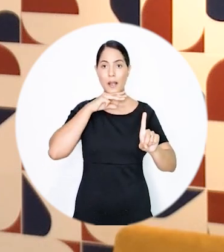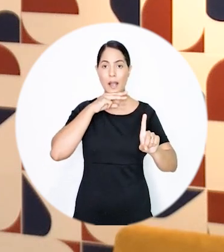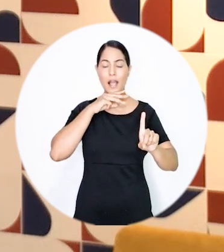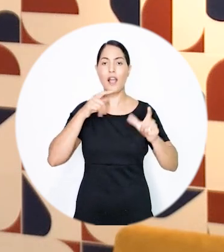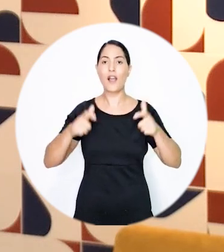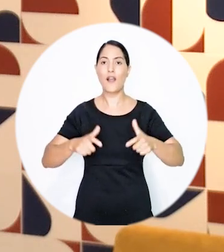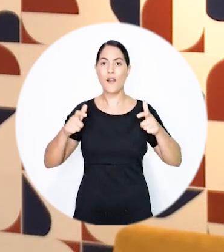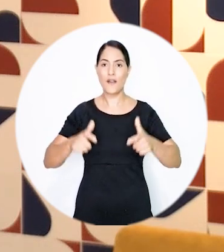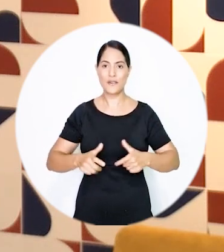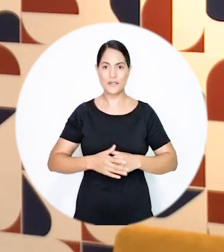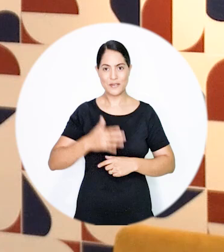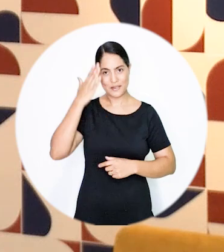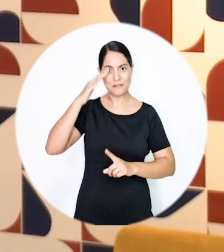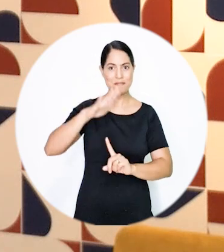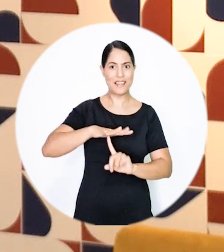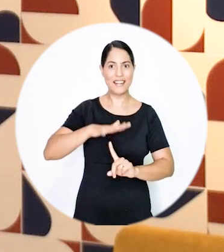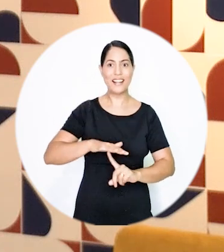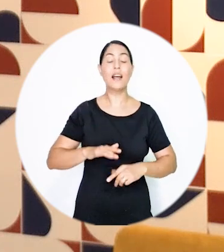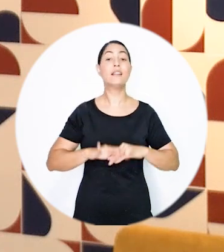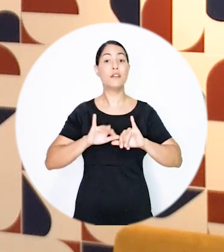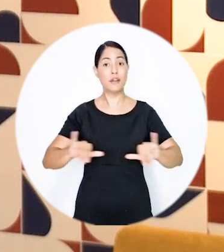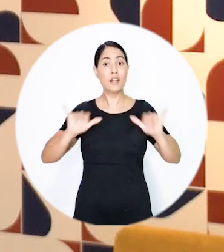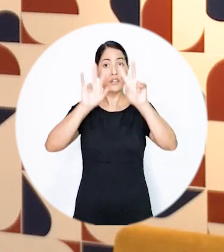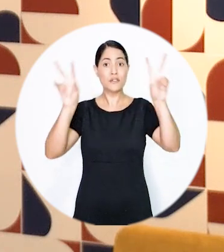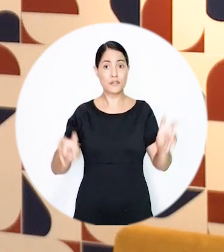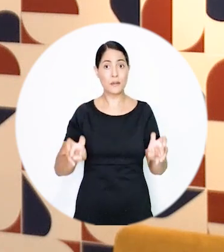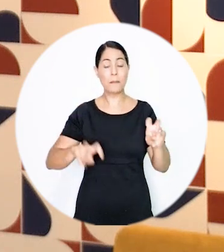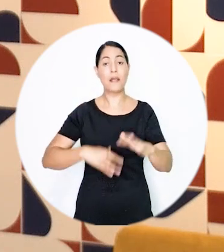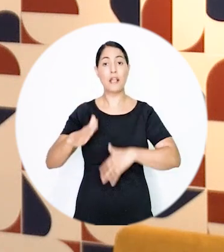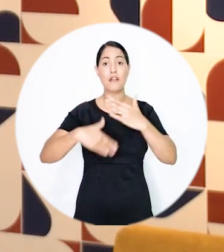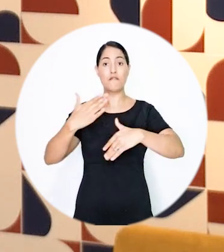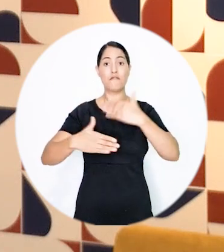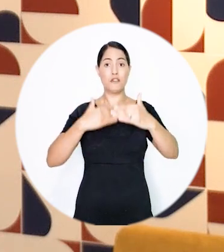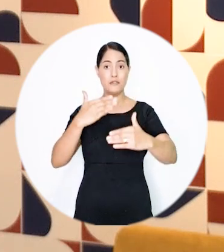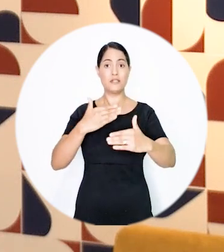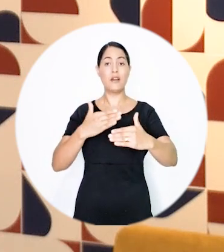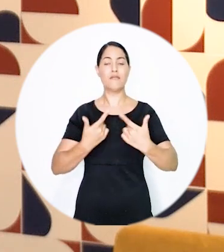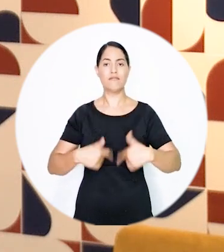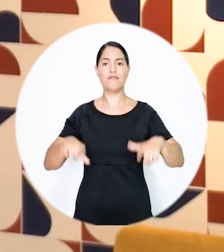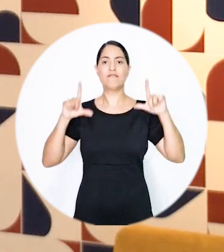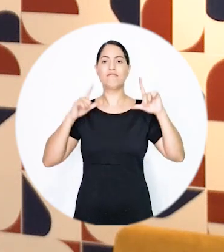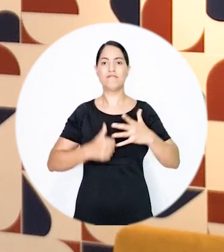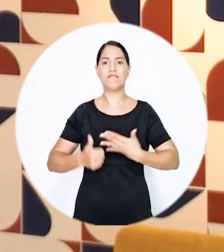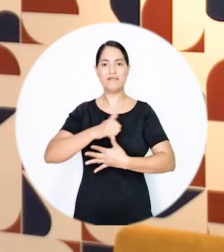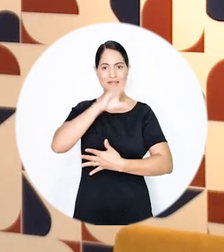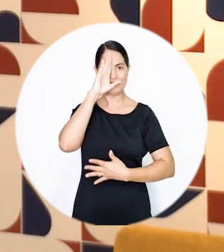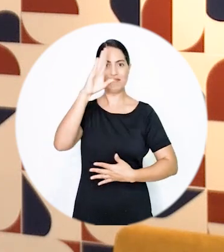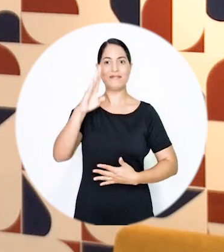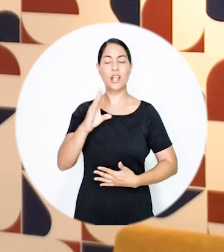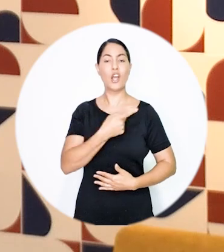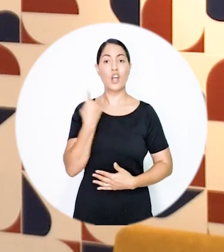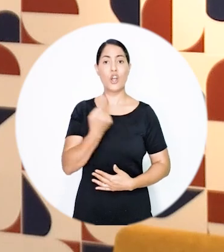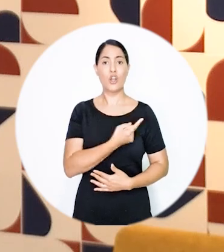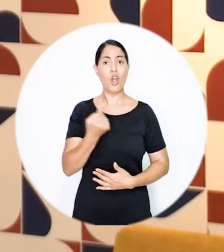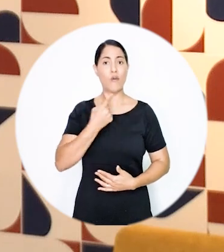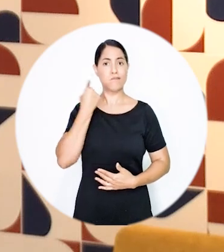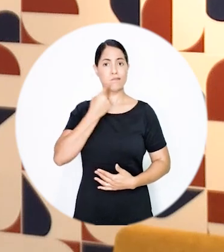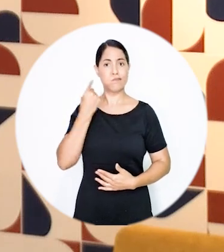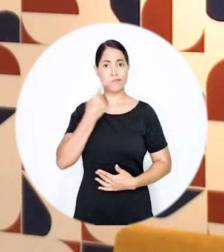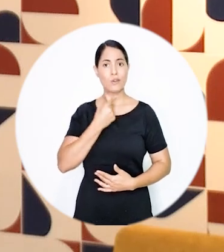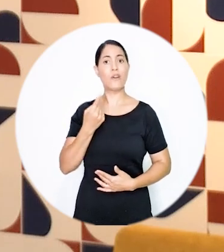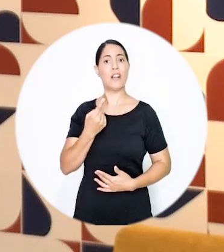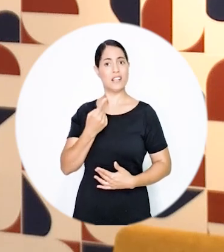dias 14 e 15 de março no ViaSoft Experience em Curitiba, com o tema Evolução e Protagonismo. Faremos um grande